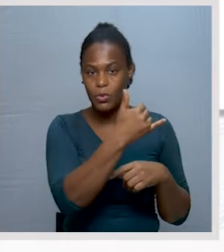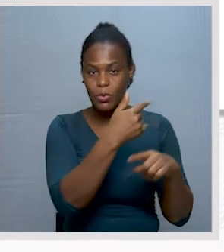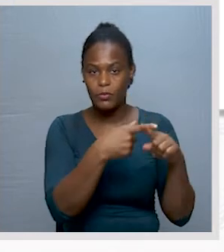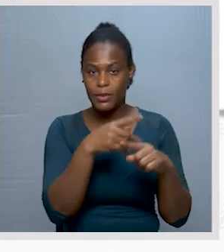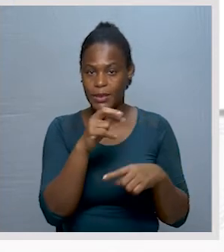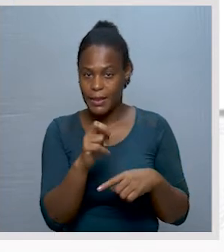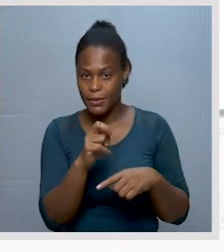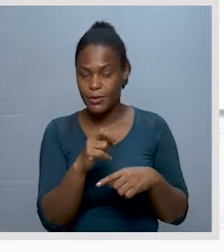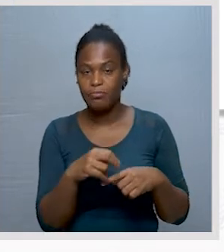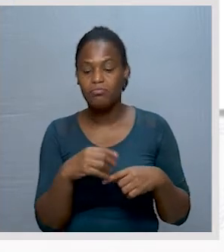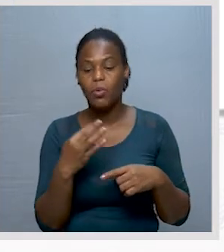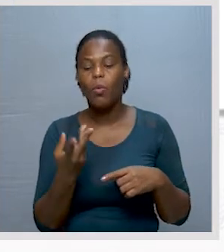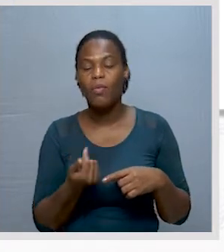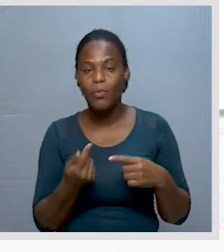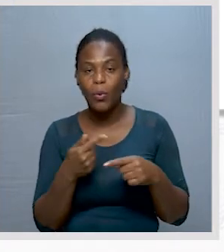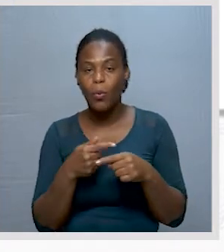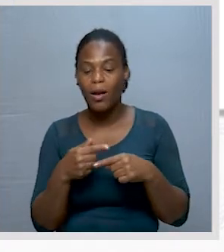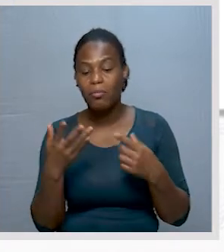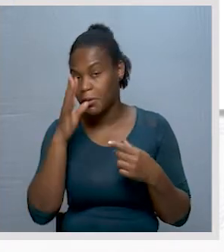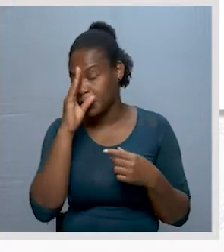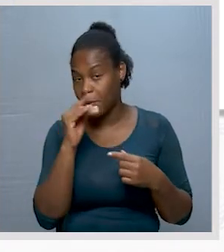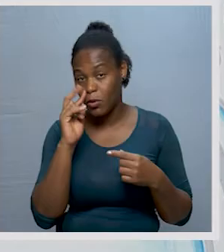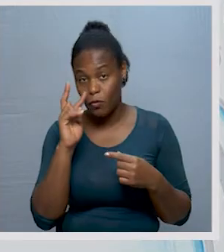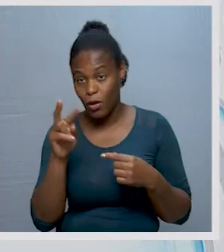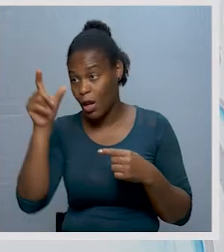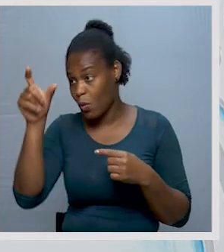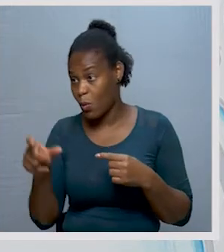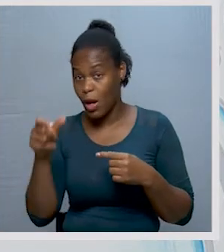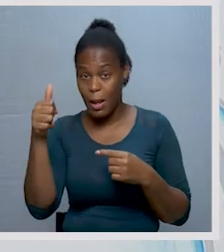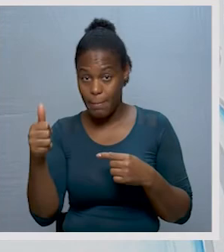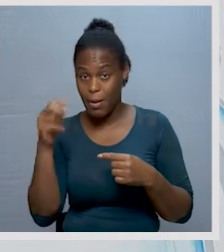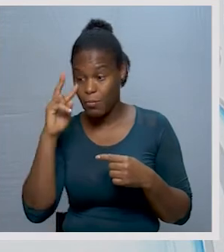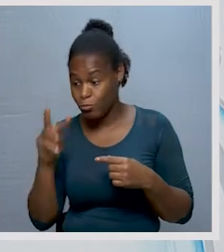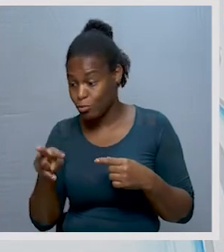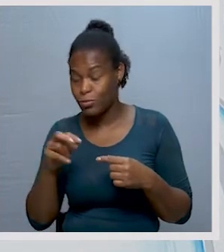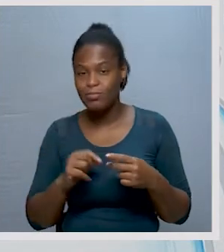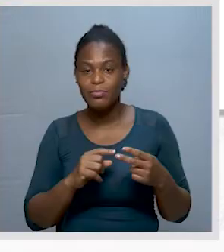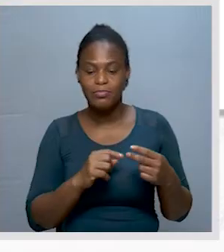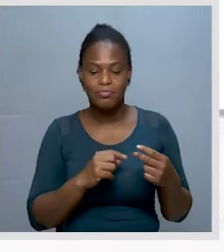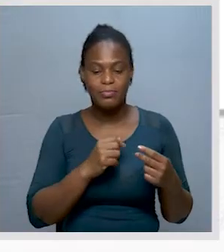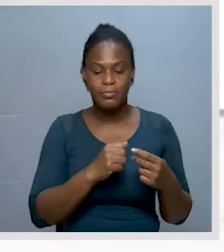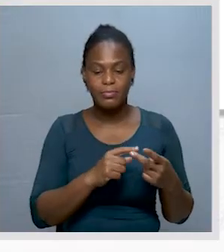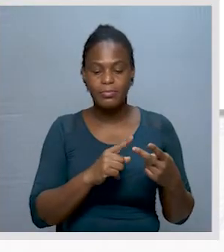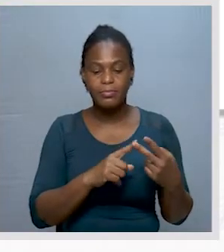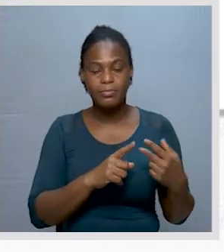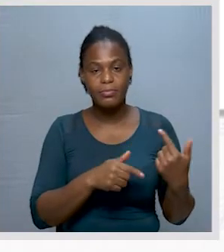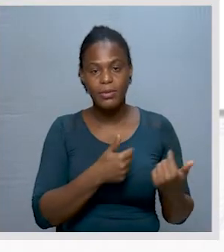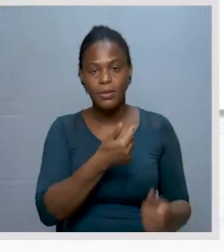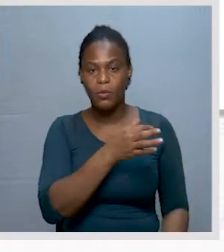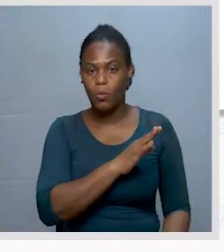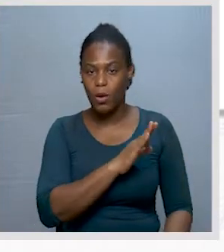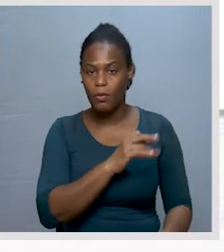2 vezes 3 é igual, nós não sabemos, vocês é que vão ter que procurar a solução. Depois